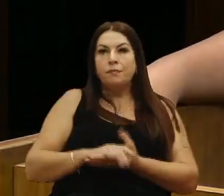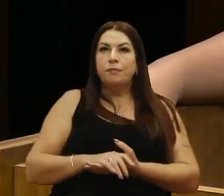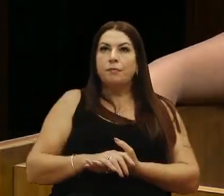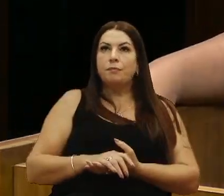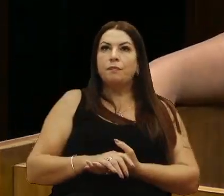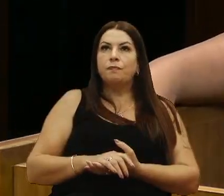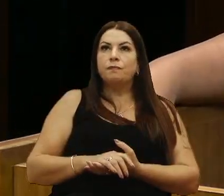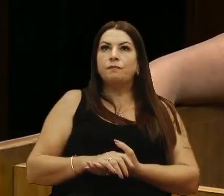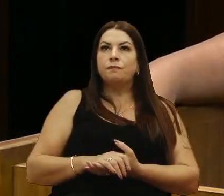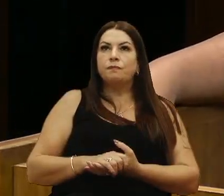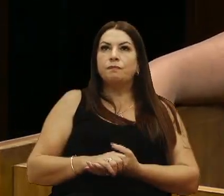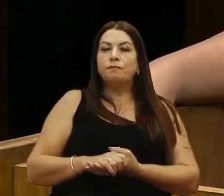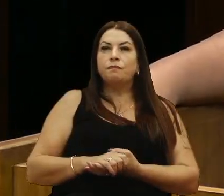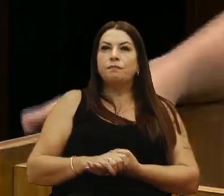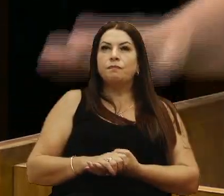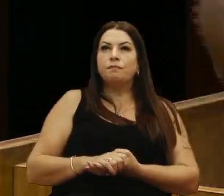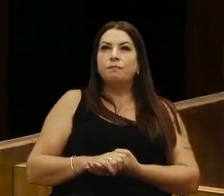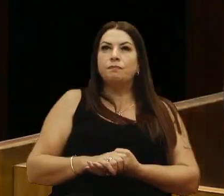o seguinte,